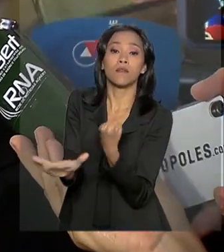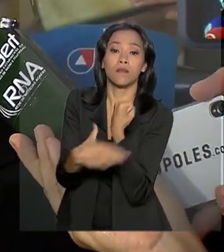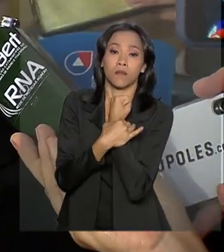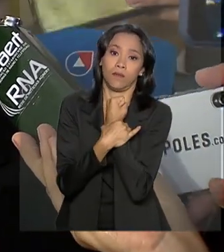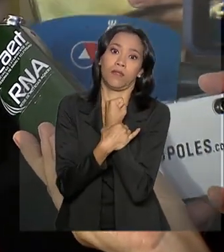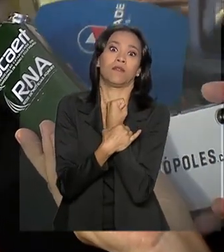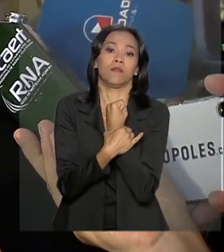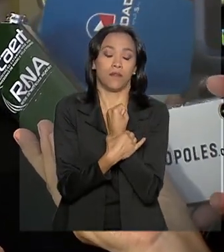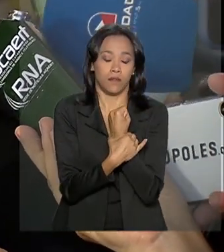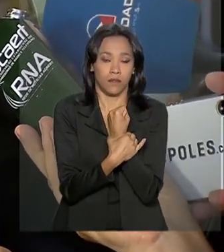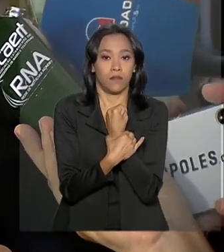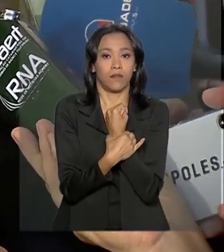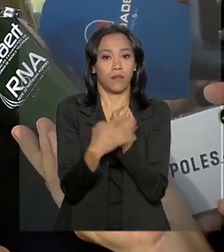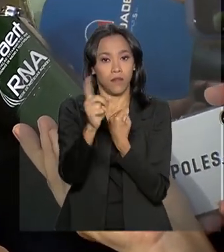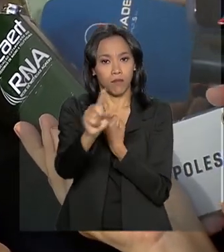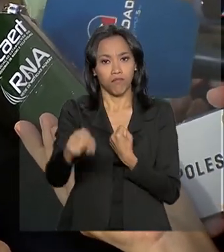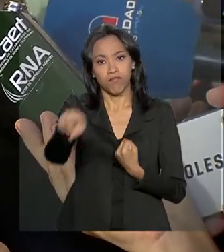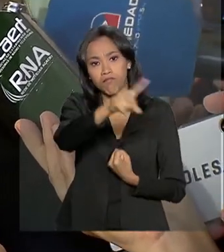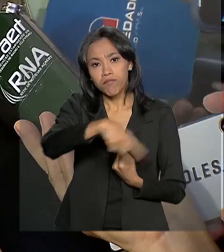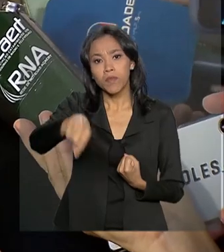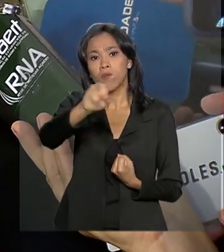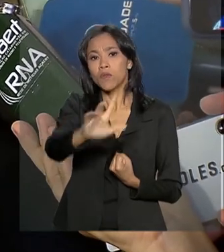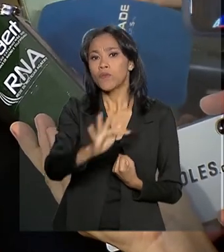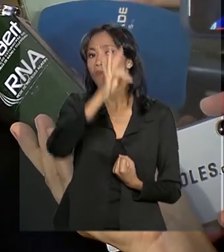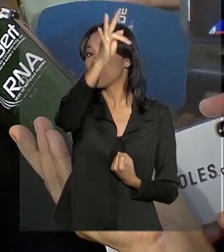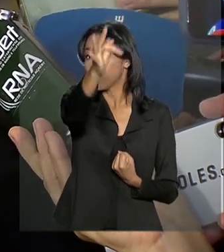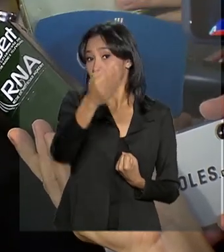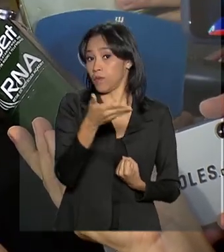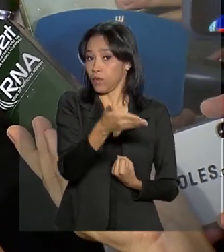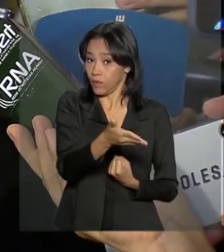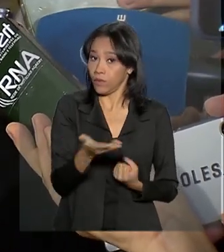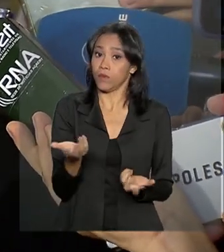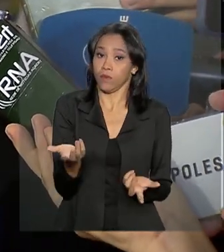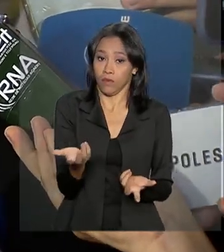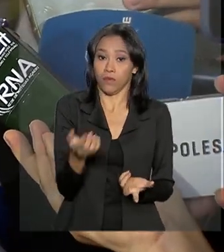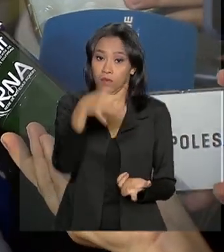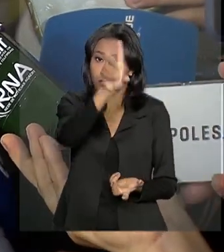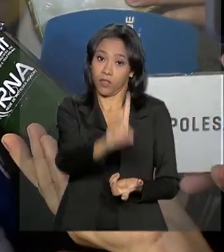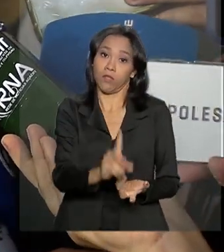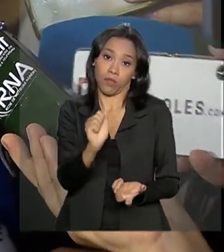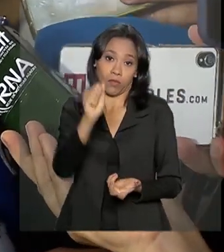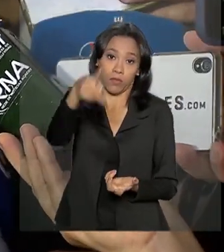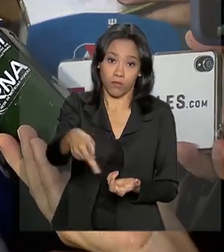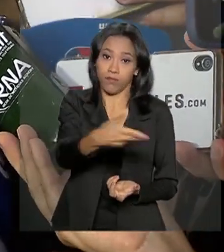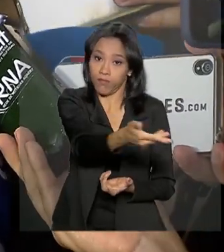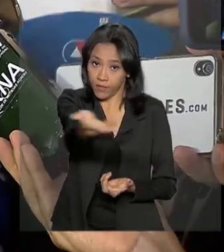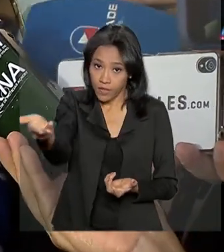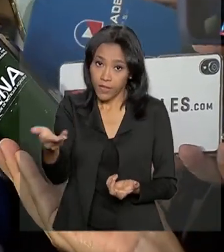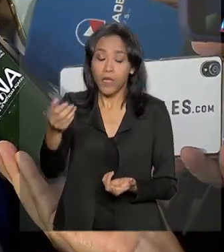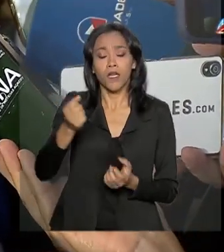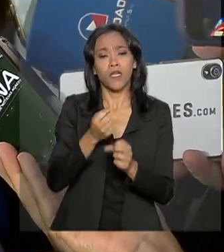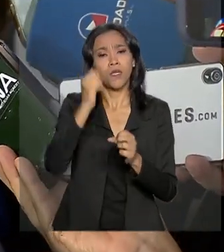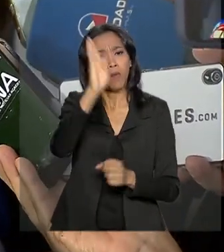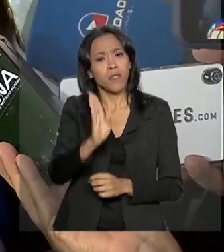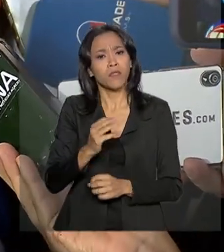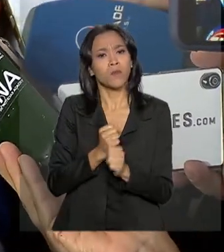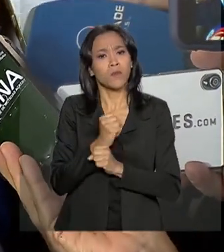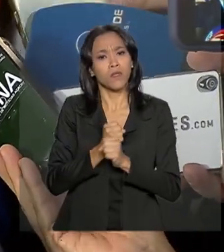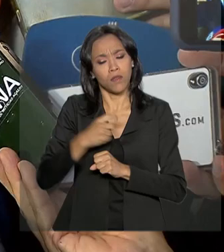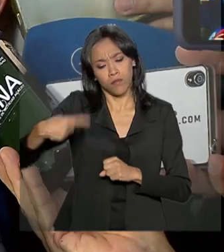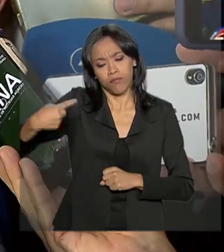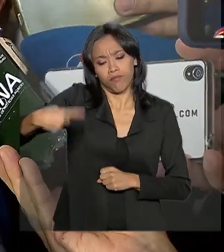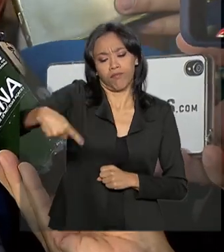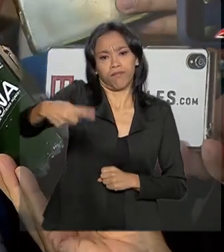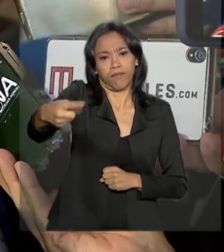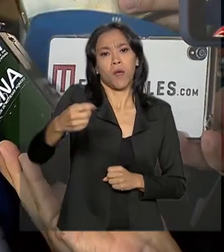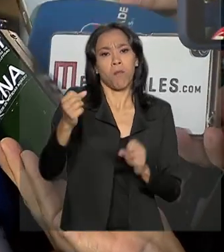aos futuros segurados da Previdência Social e para que o Brasil, nos próximos anos, consiga ampliar